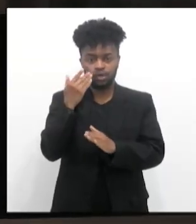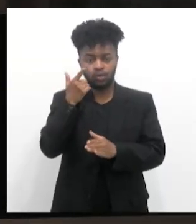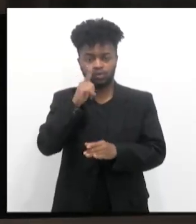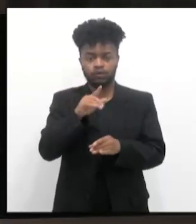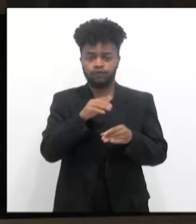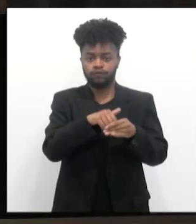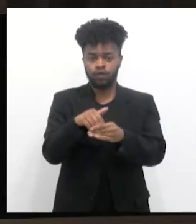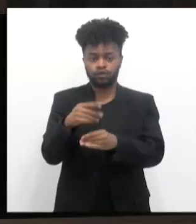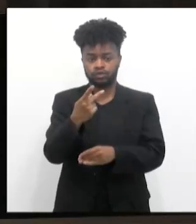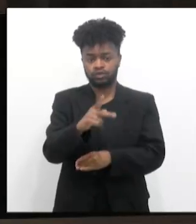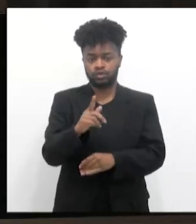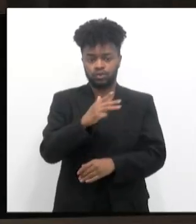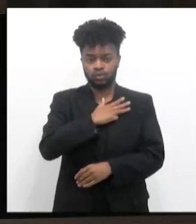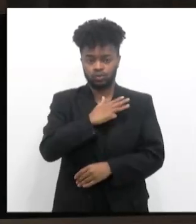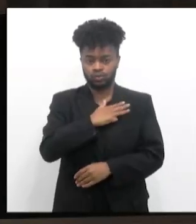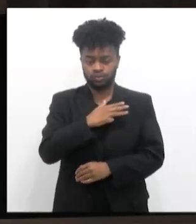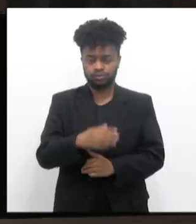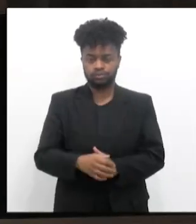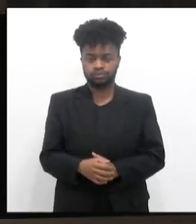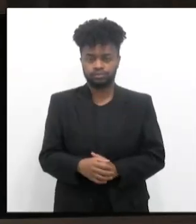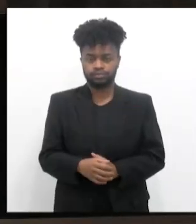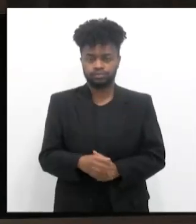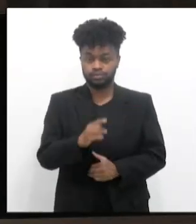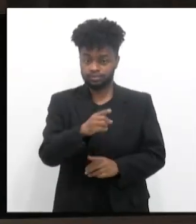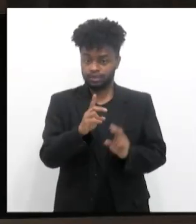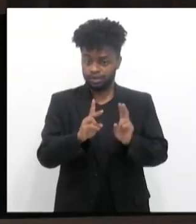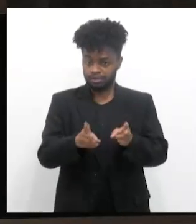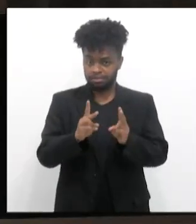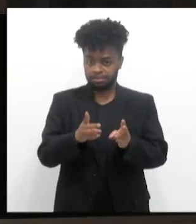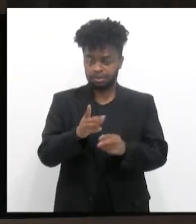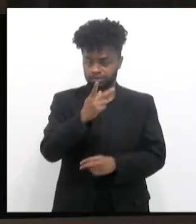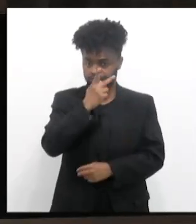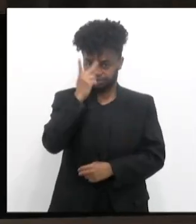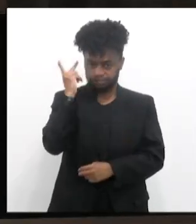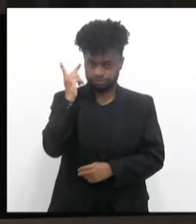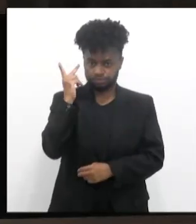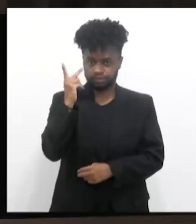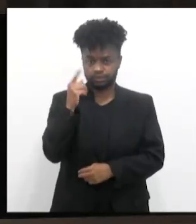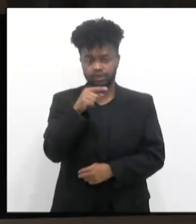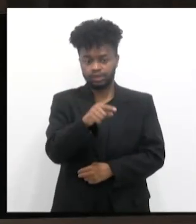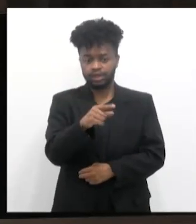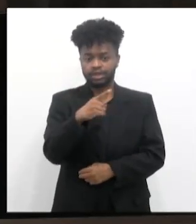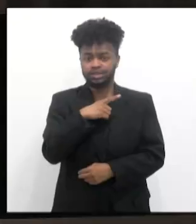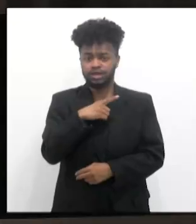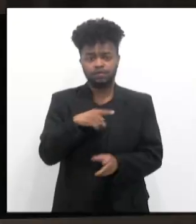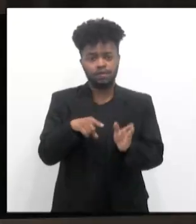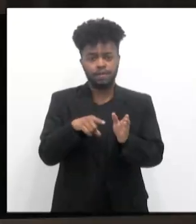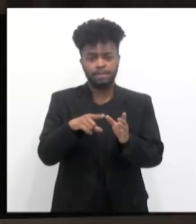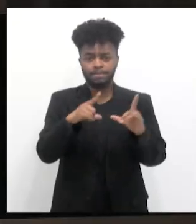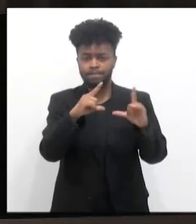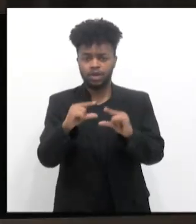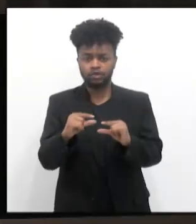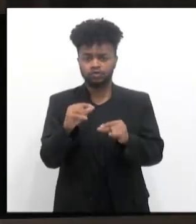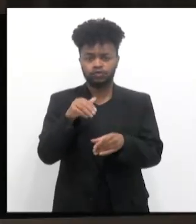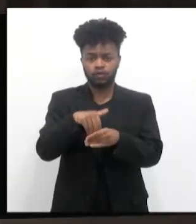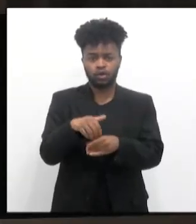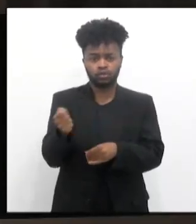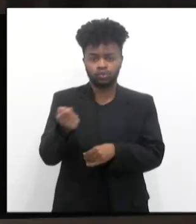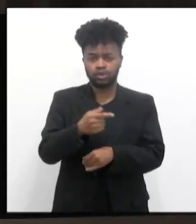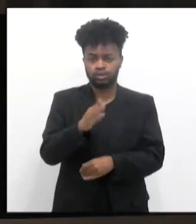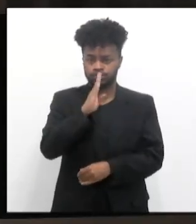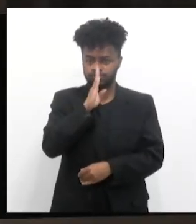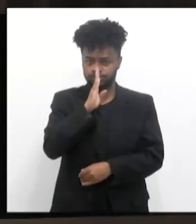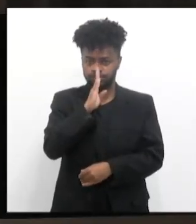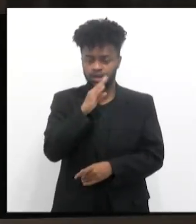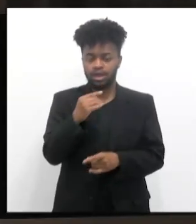Lula. Esse mesmo indivíduo que teve menos voto que abstenção, que